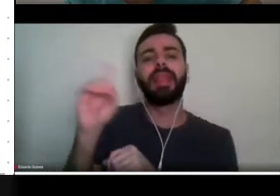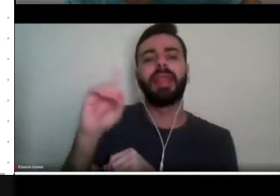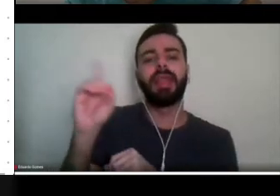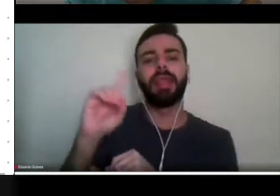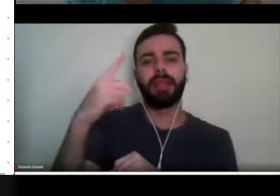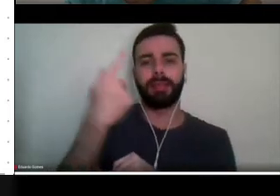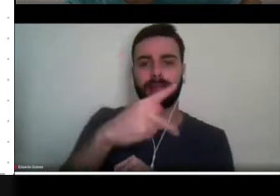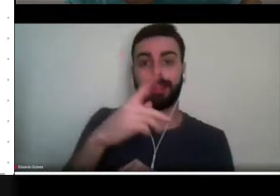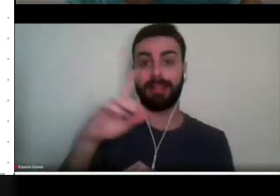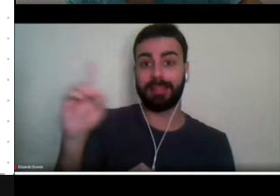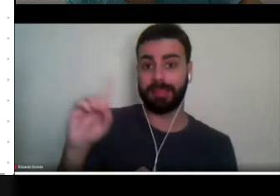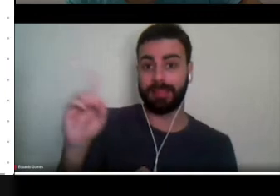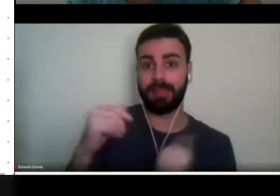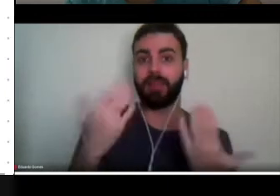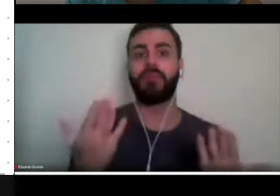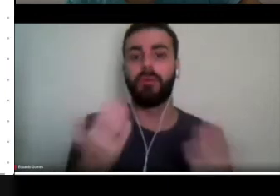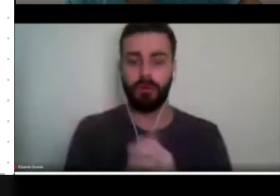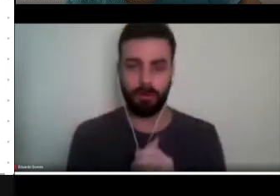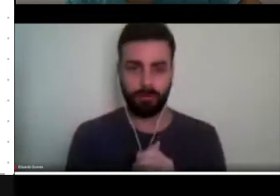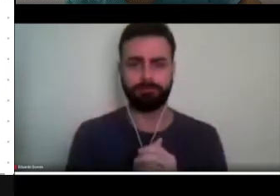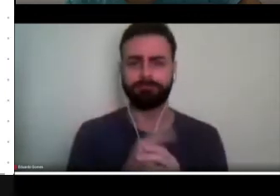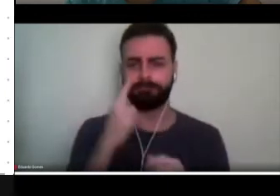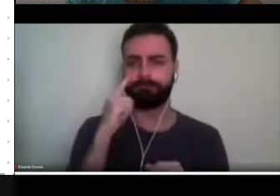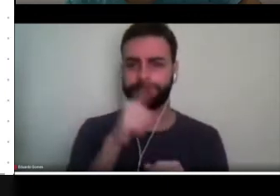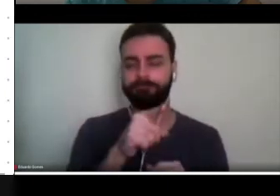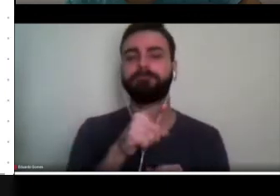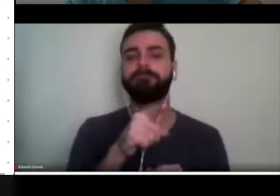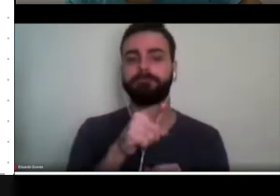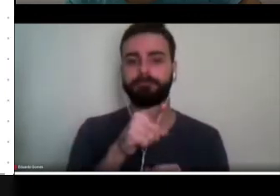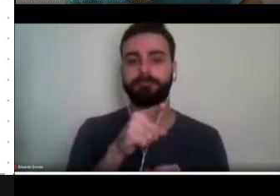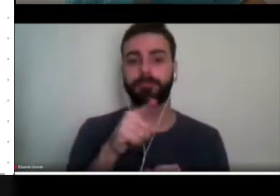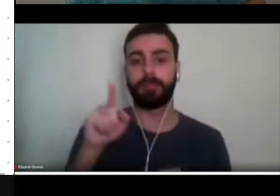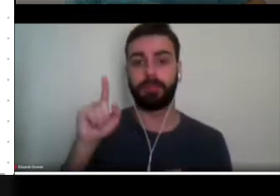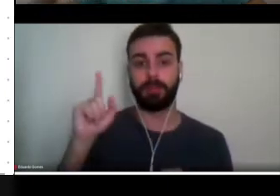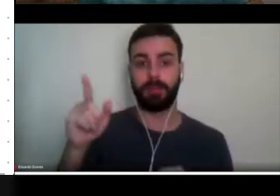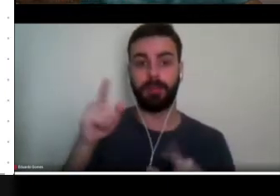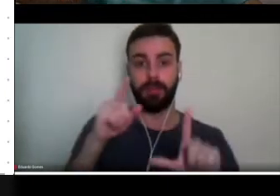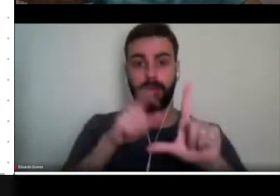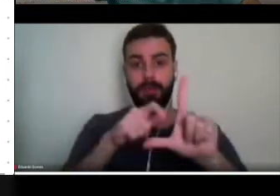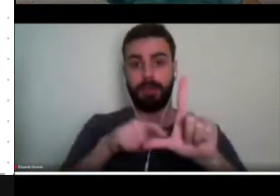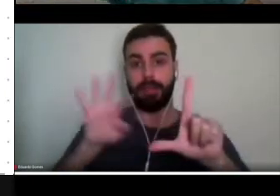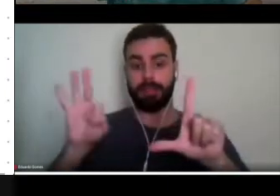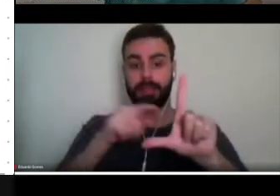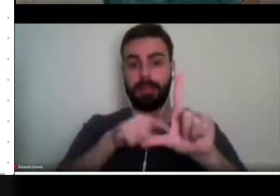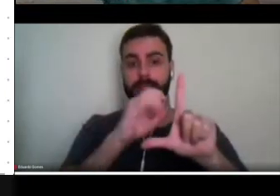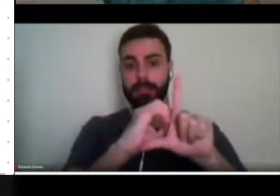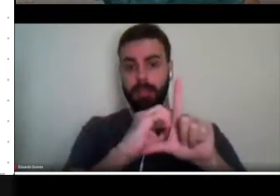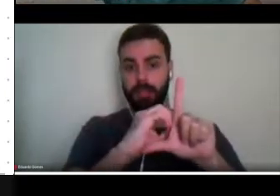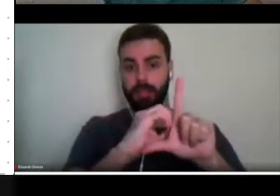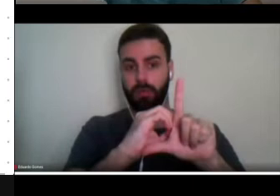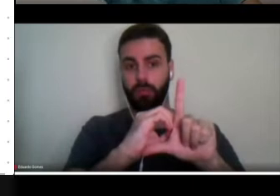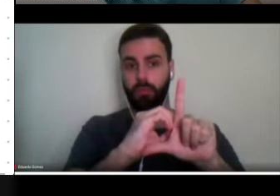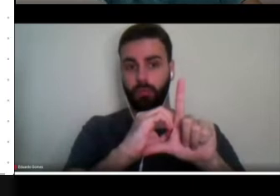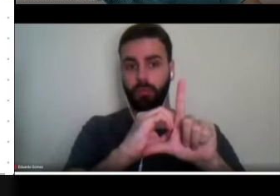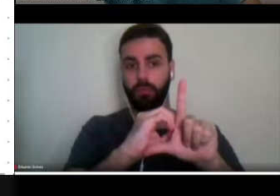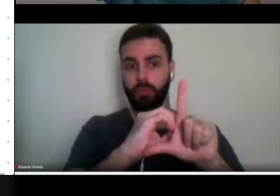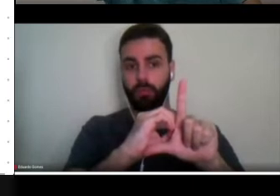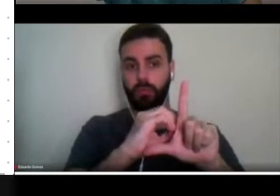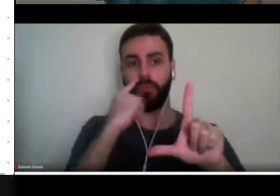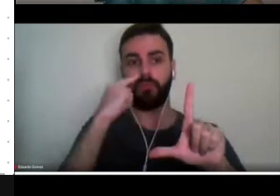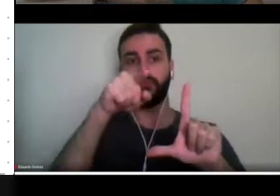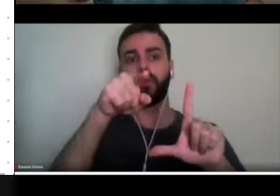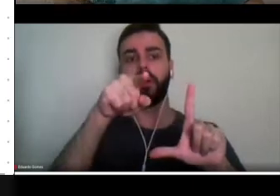t igual a zero, eu tenho uma curva que é mais ou menos flat, né? Flat, assim, a inclinação é